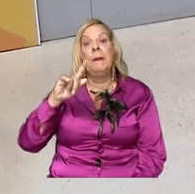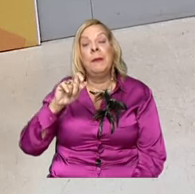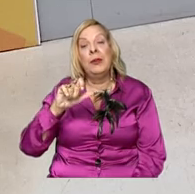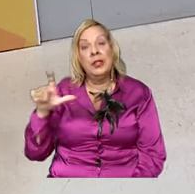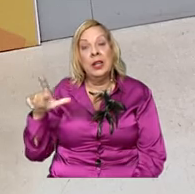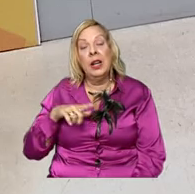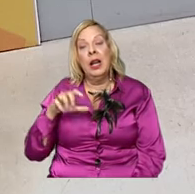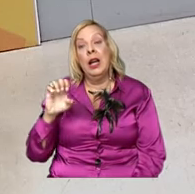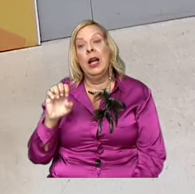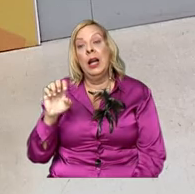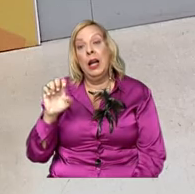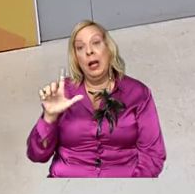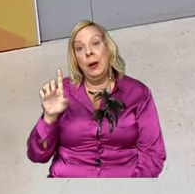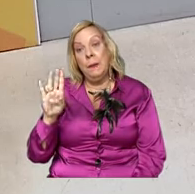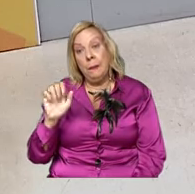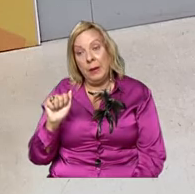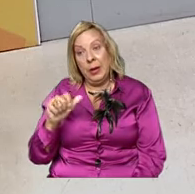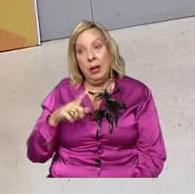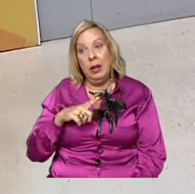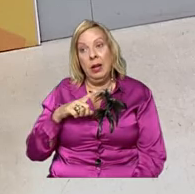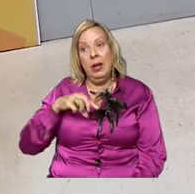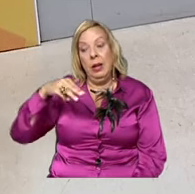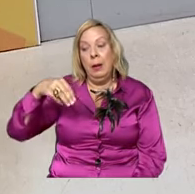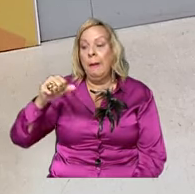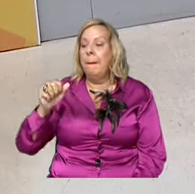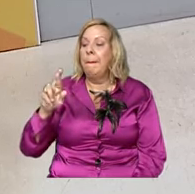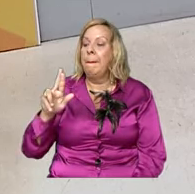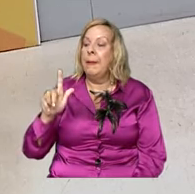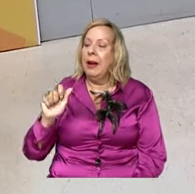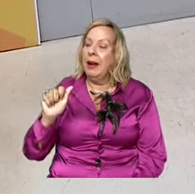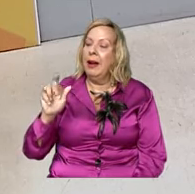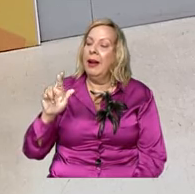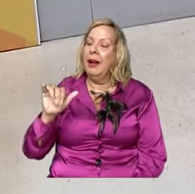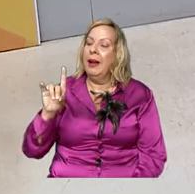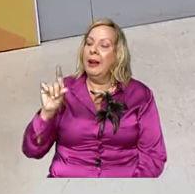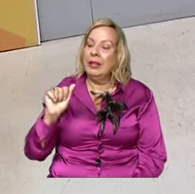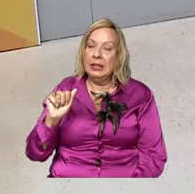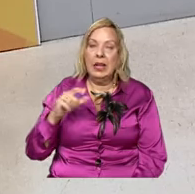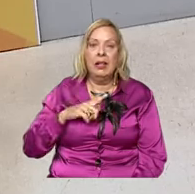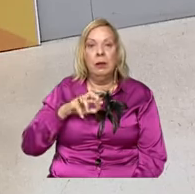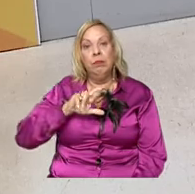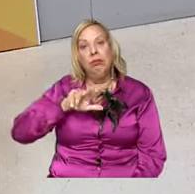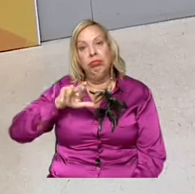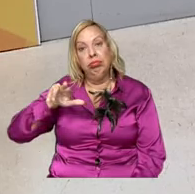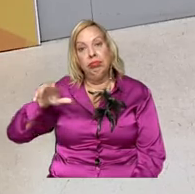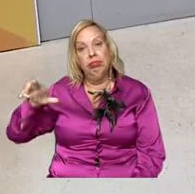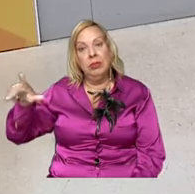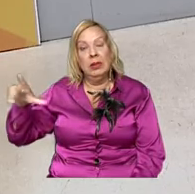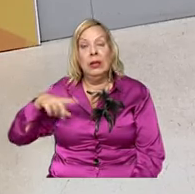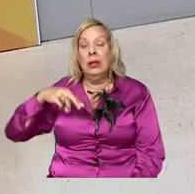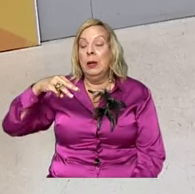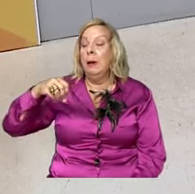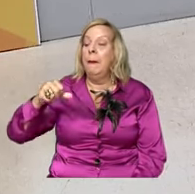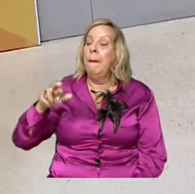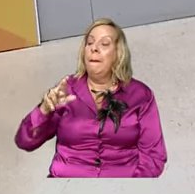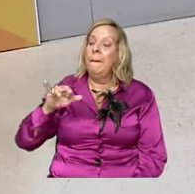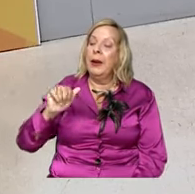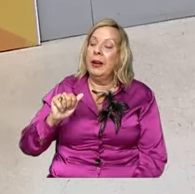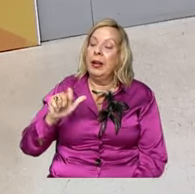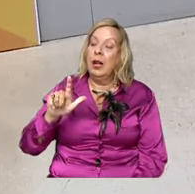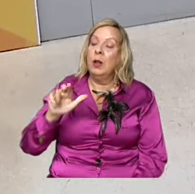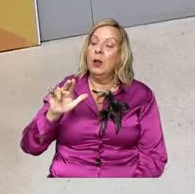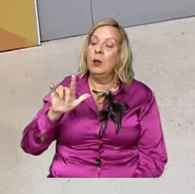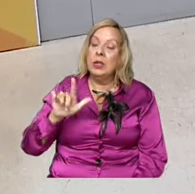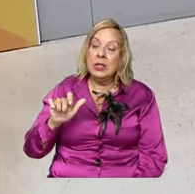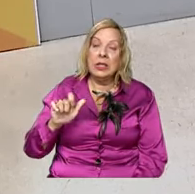de Elber, Margarida, mãe de Fernando. Na nossa produção, a Maria Luísa, mãe da Luíse, a